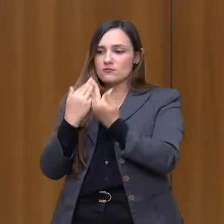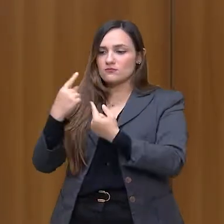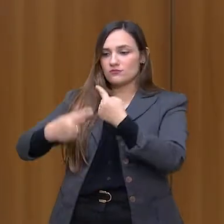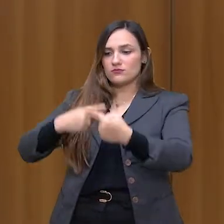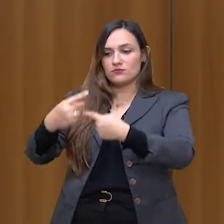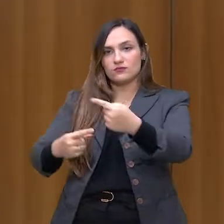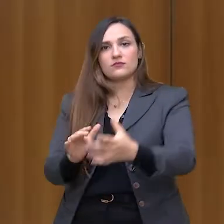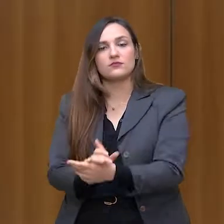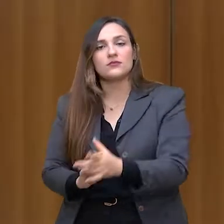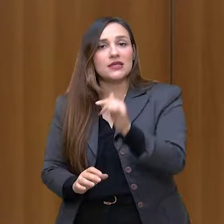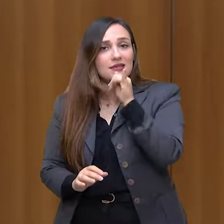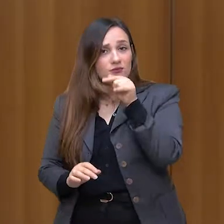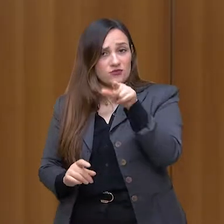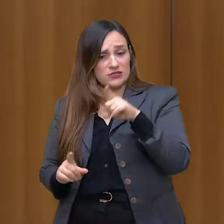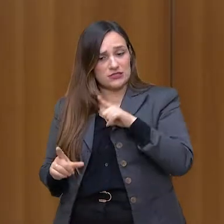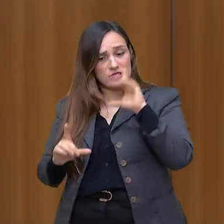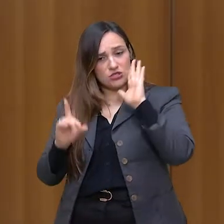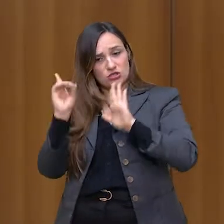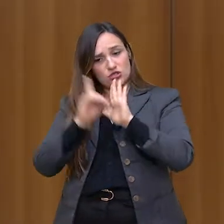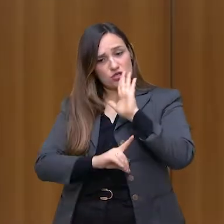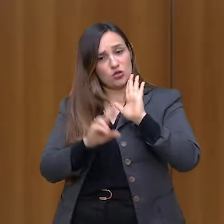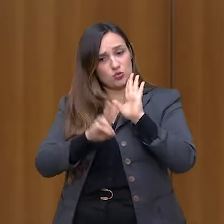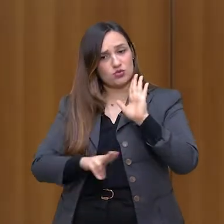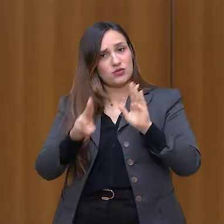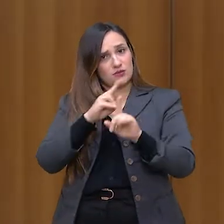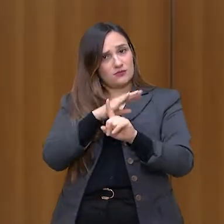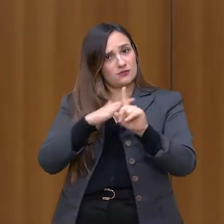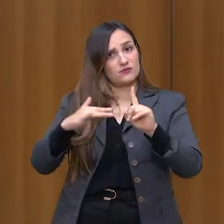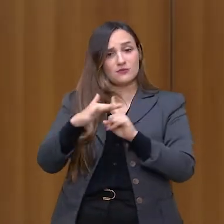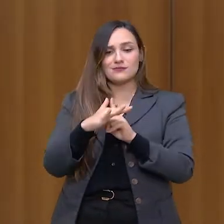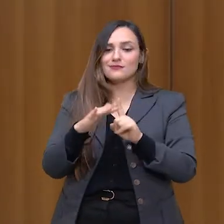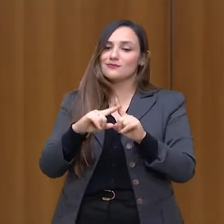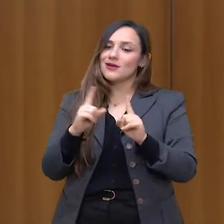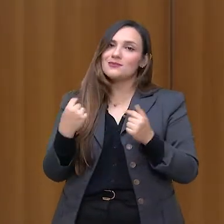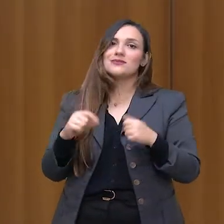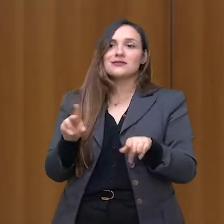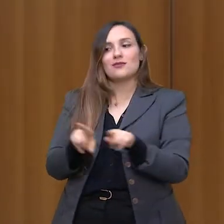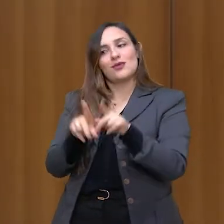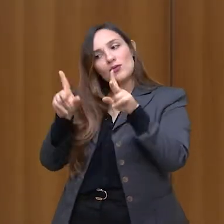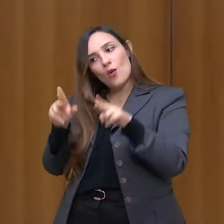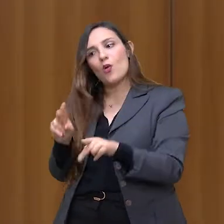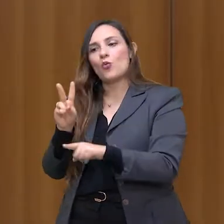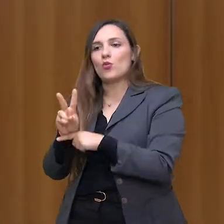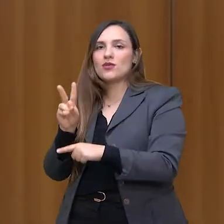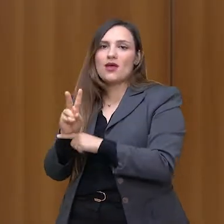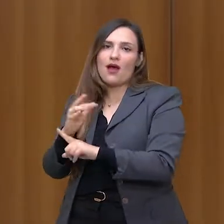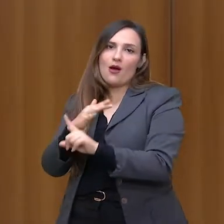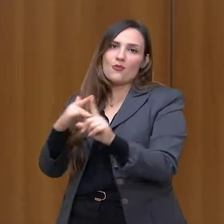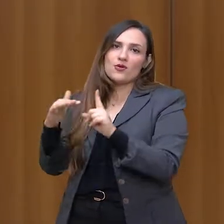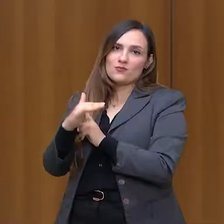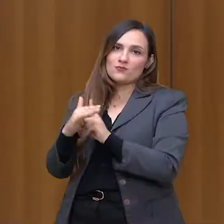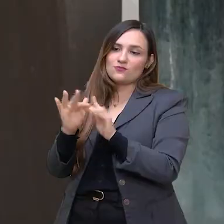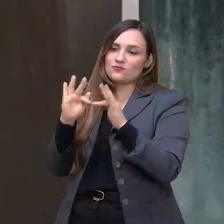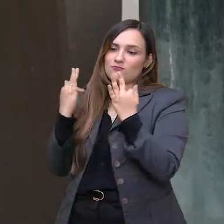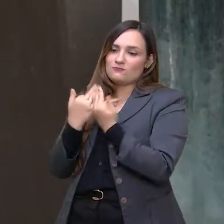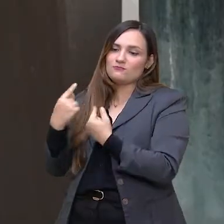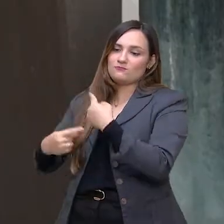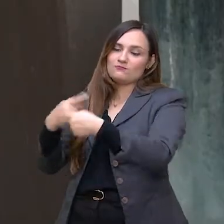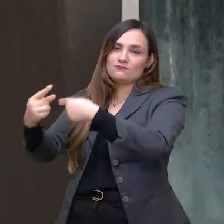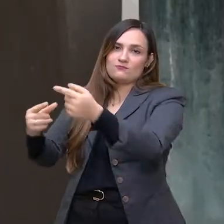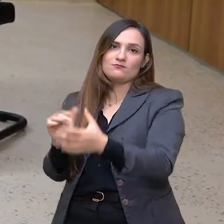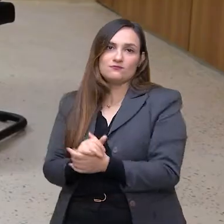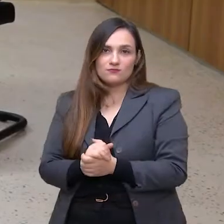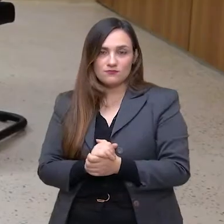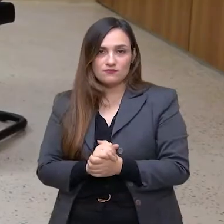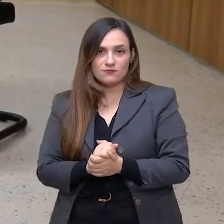que hoje nós temos direito a usar o meio ambiente, mas na medida que a gente proteja as gerações futuras. Então, são os